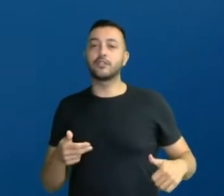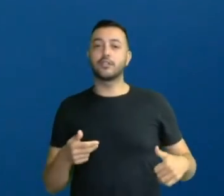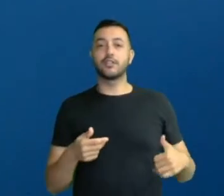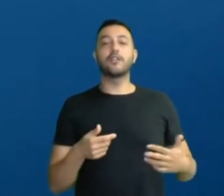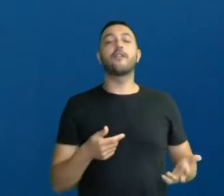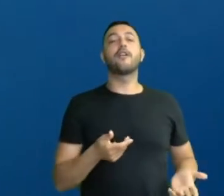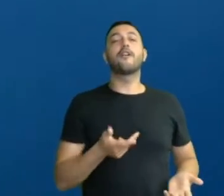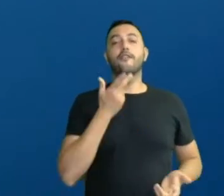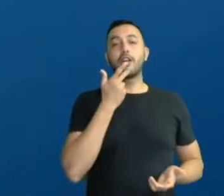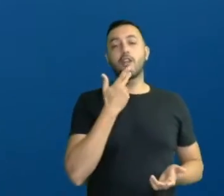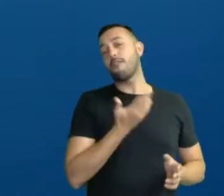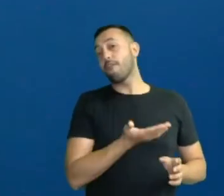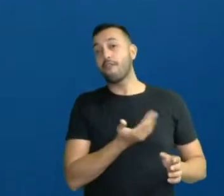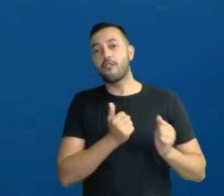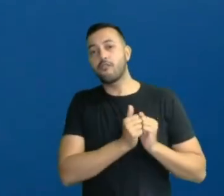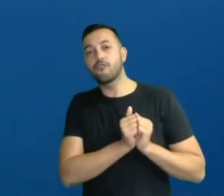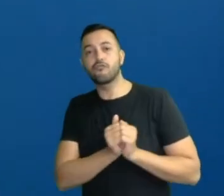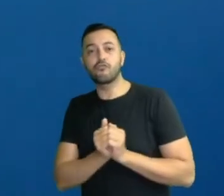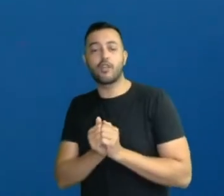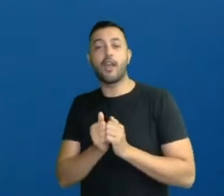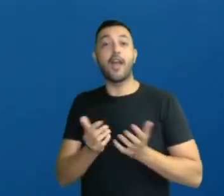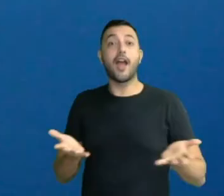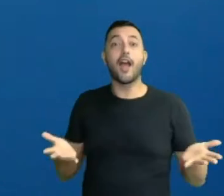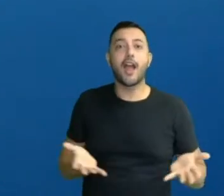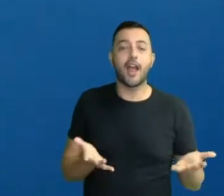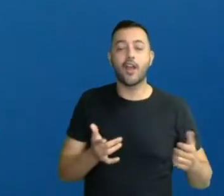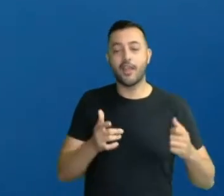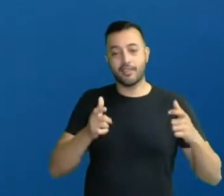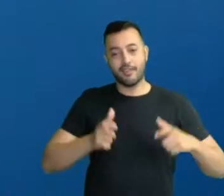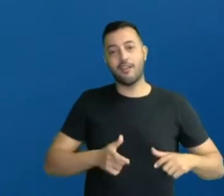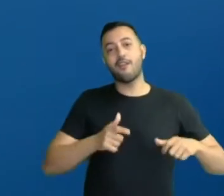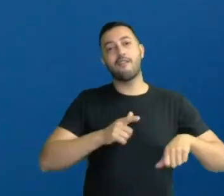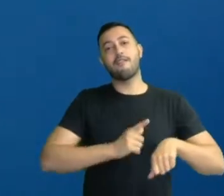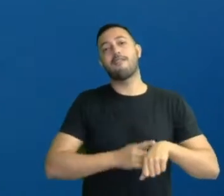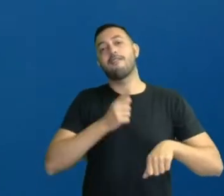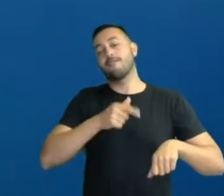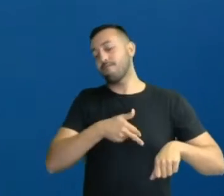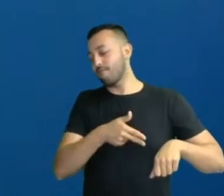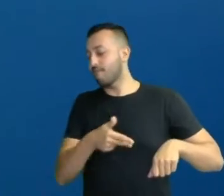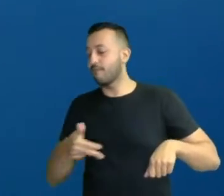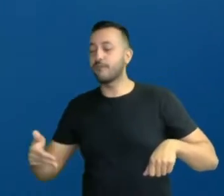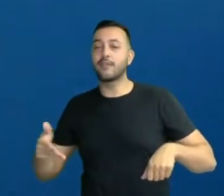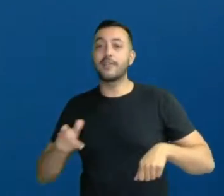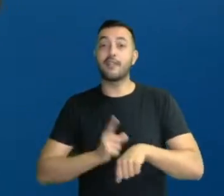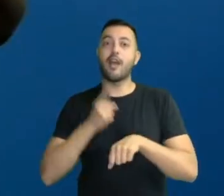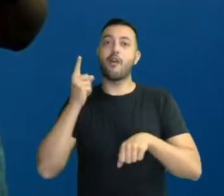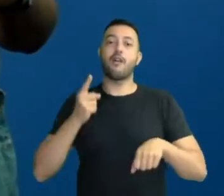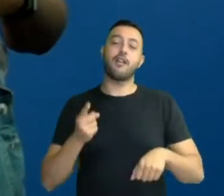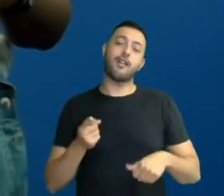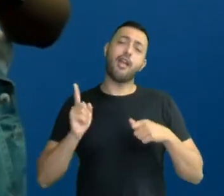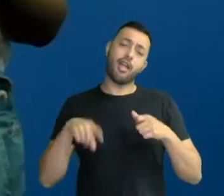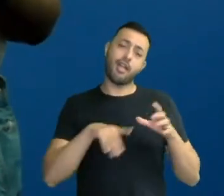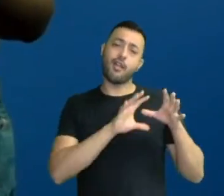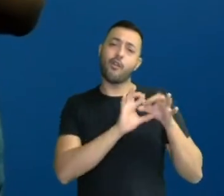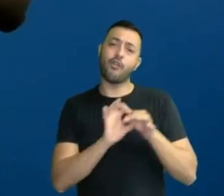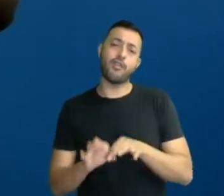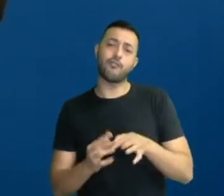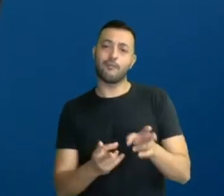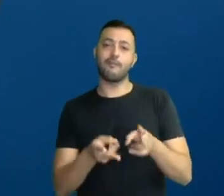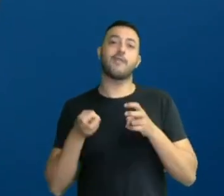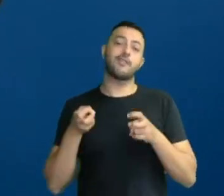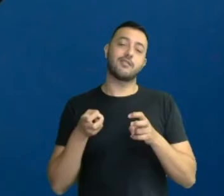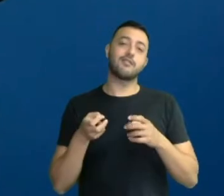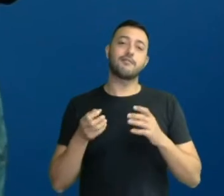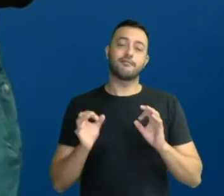voy de aqui, eu estou indo daqui de onde eu estou, certo? E como é que a gente vai saber isso? No contexto da nossa fala,